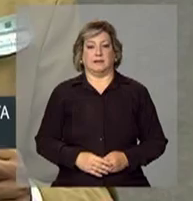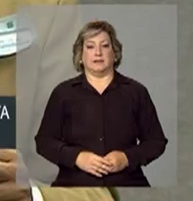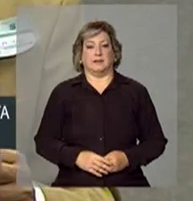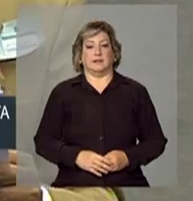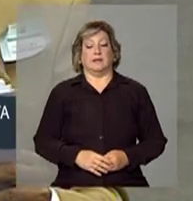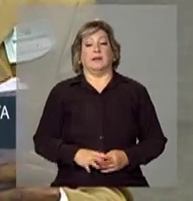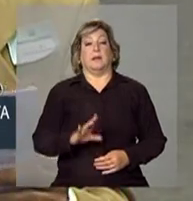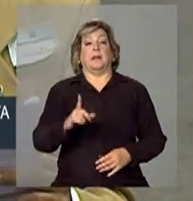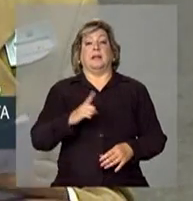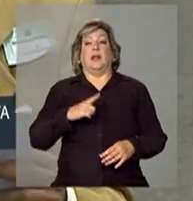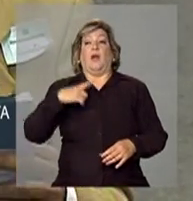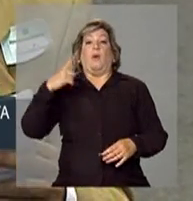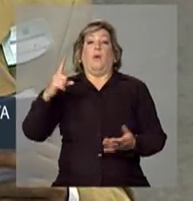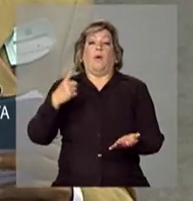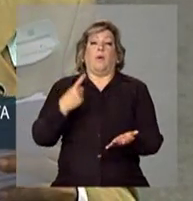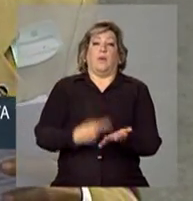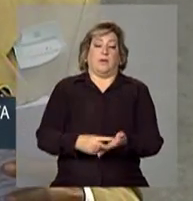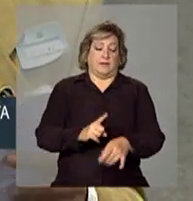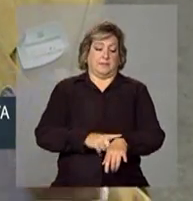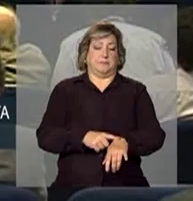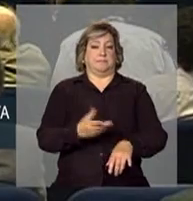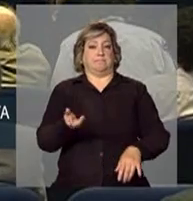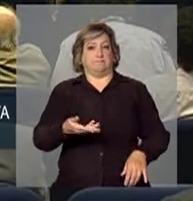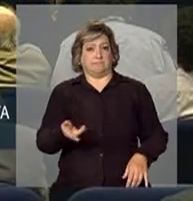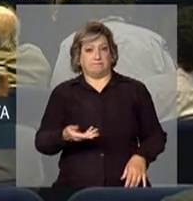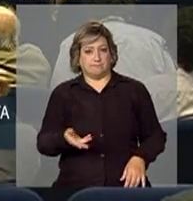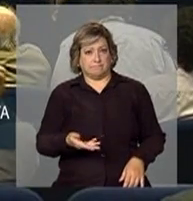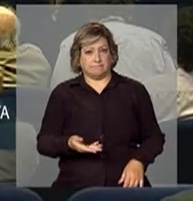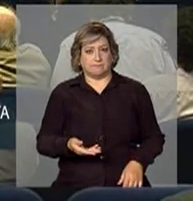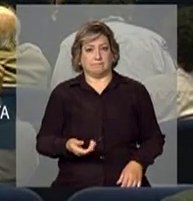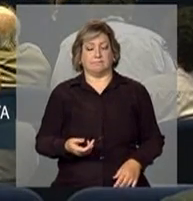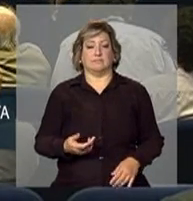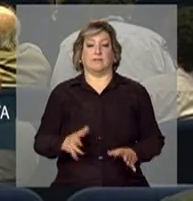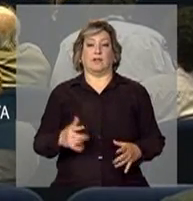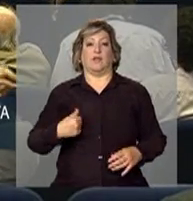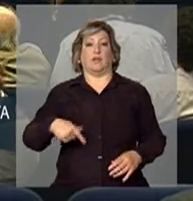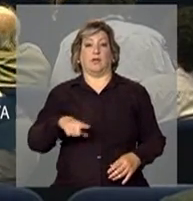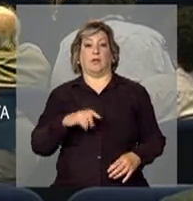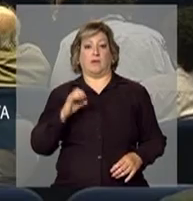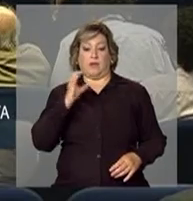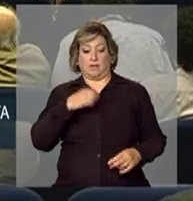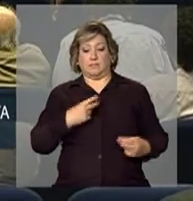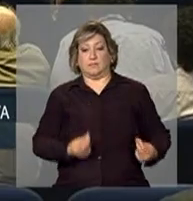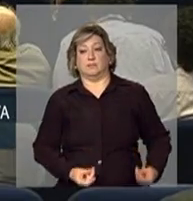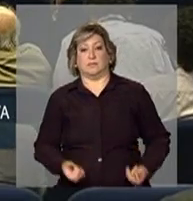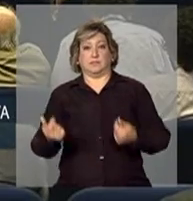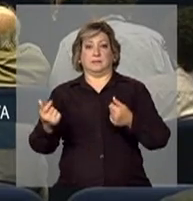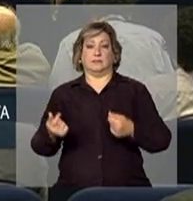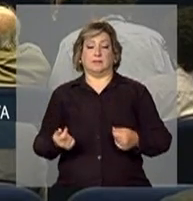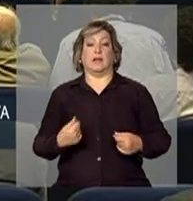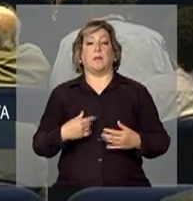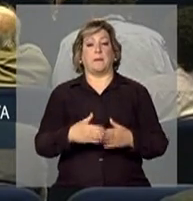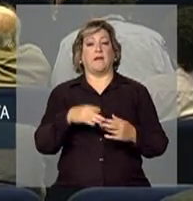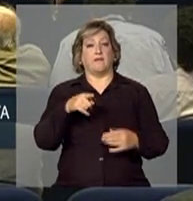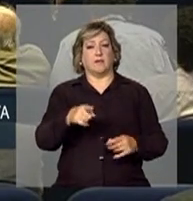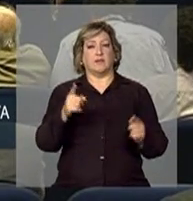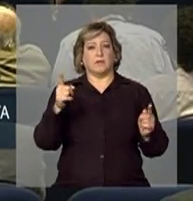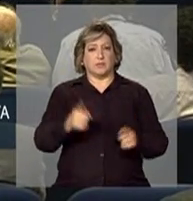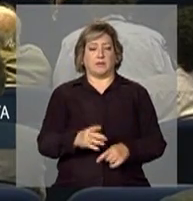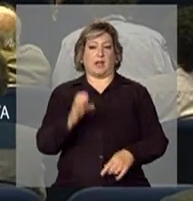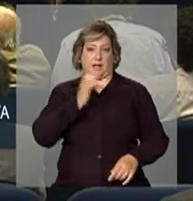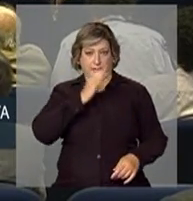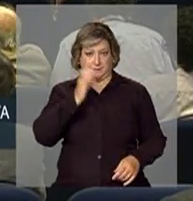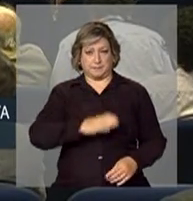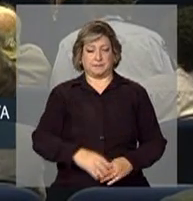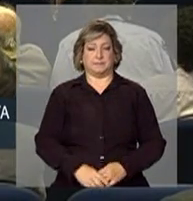temos um outro compromisso com eles, e, de repente, nós vamos ter que ser ejetados dessa cadeira. Então, eu pediria a você para concluir, porque tem três